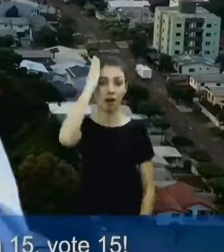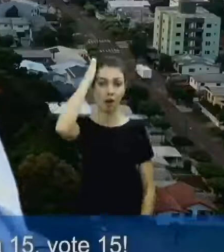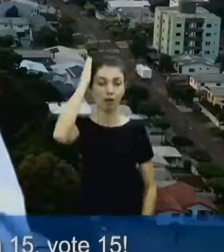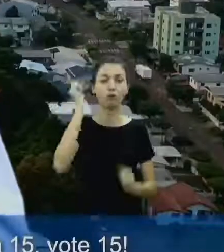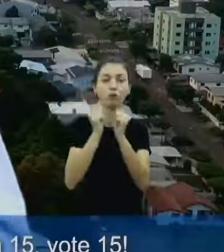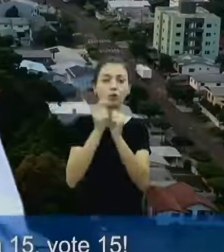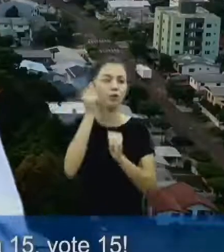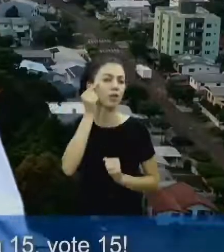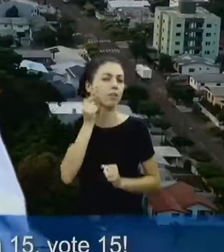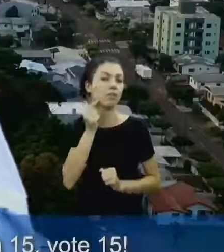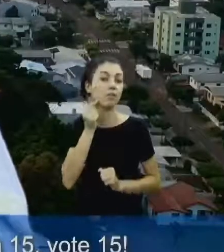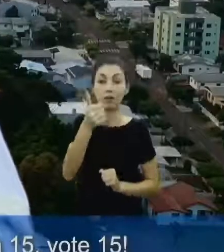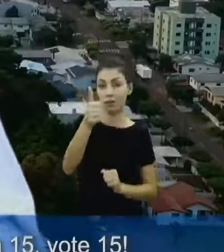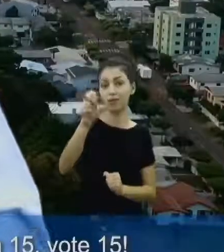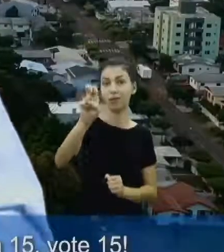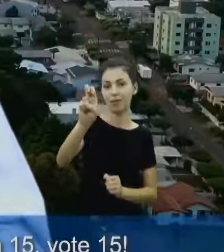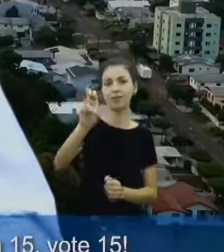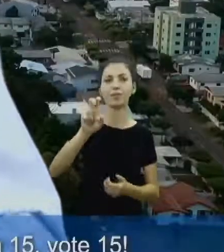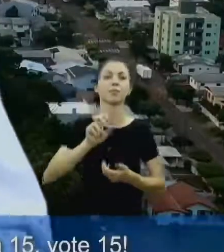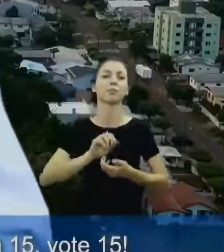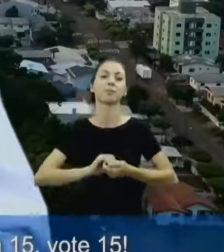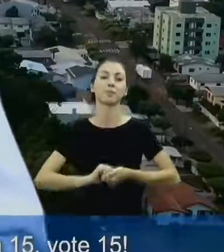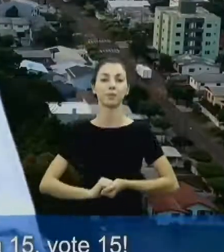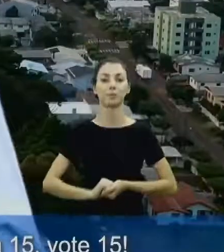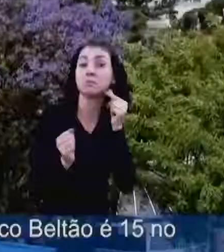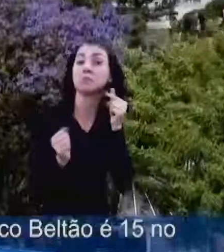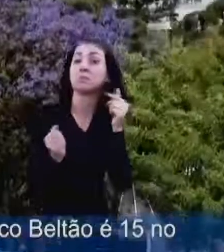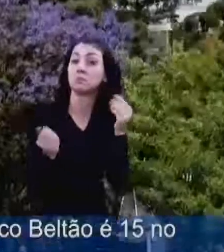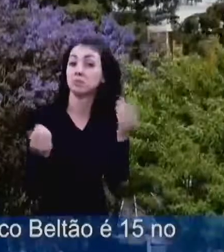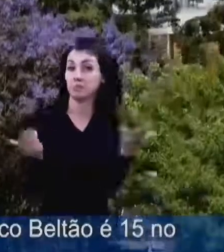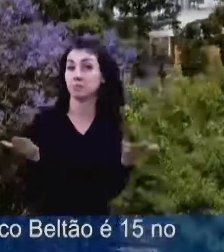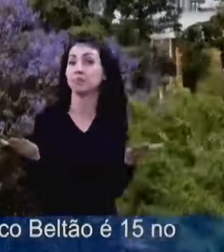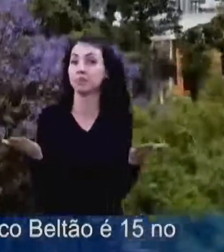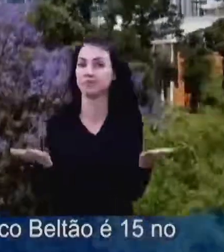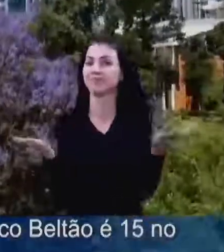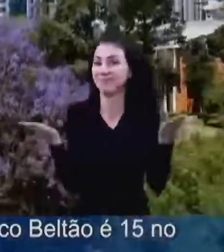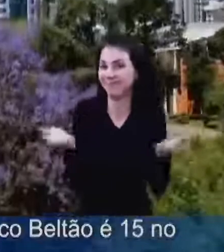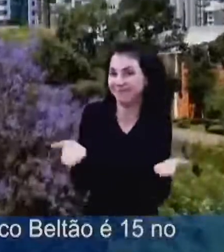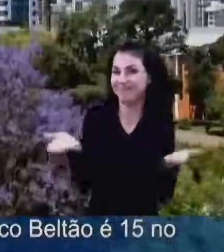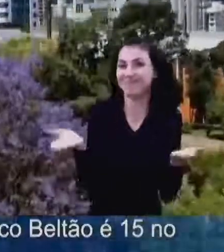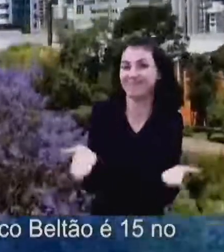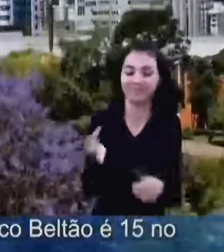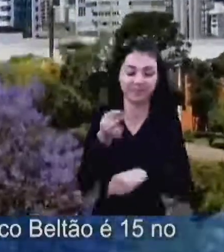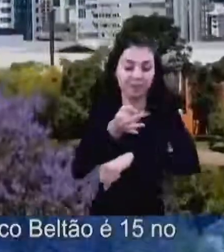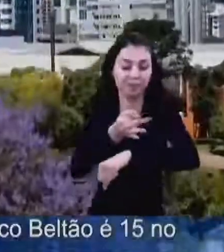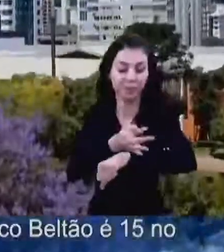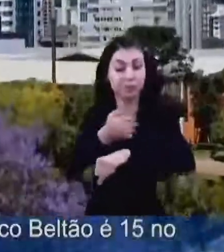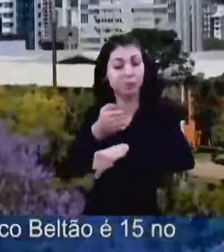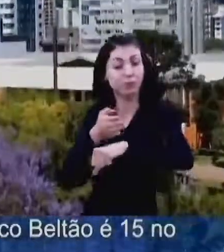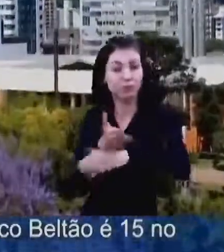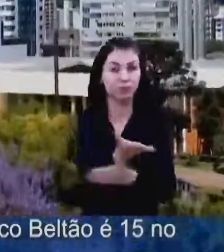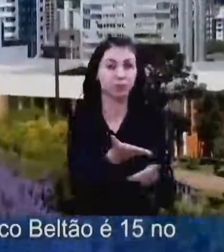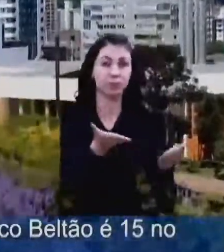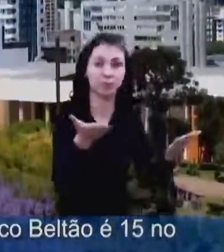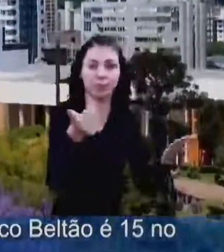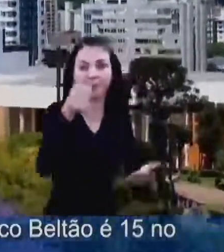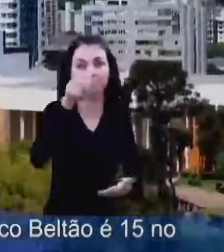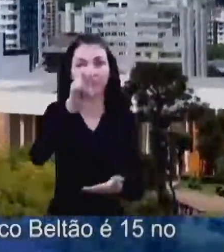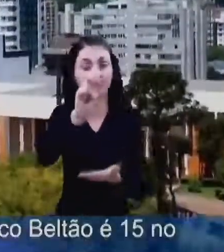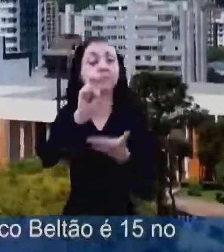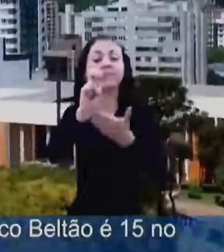15, vote Aires e Camilo. Dia 15, vote 15. Agora Francisco Beltrão é 15